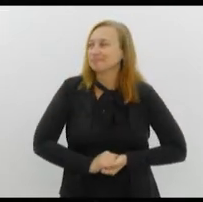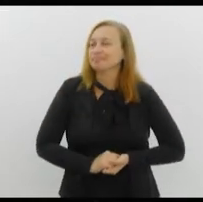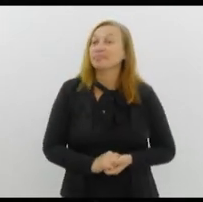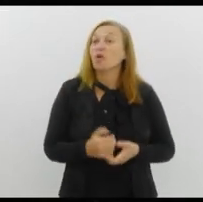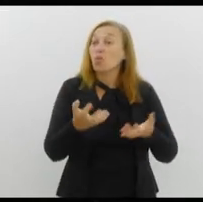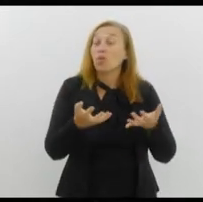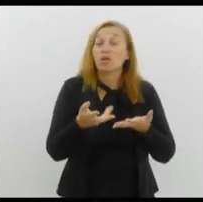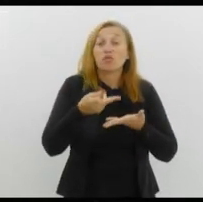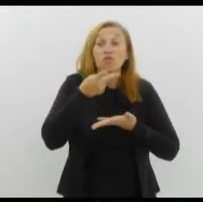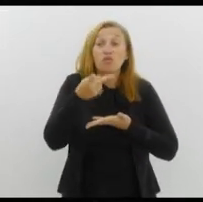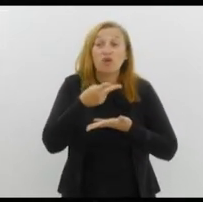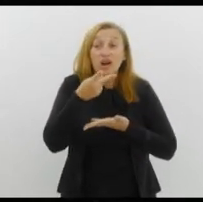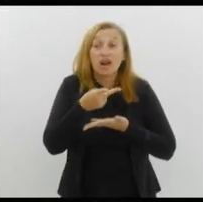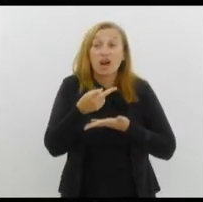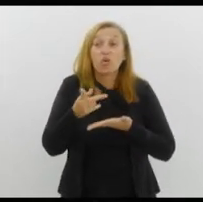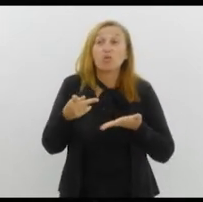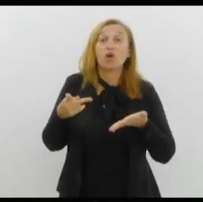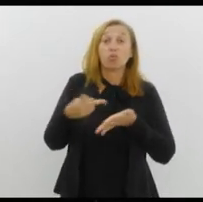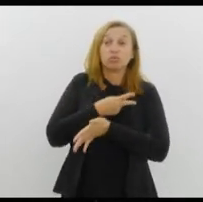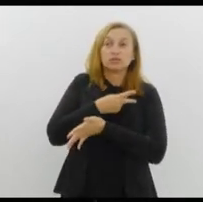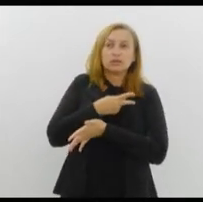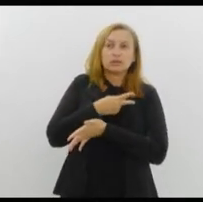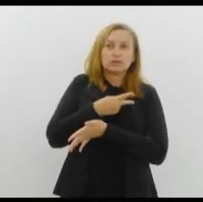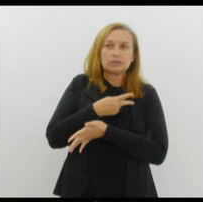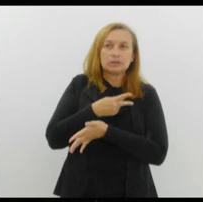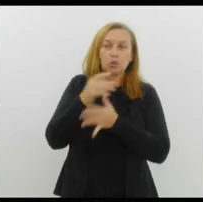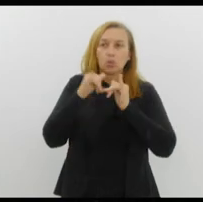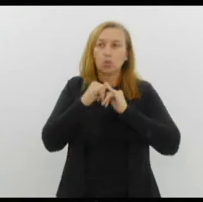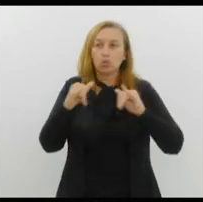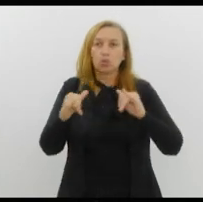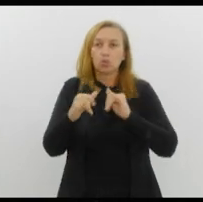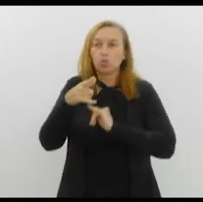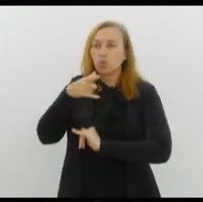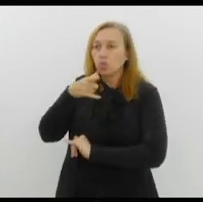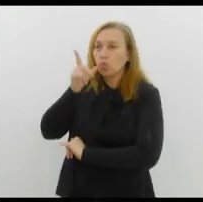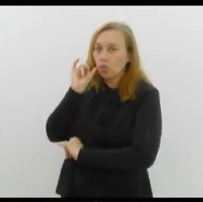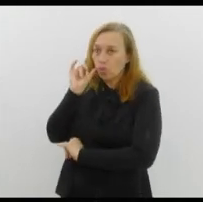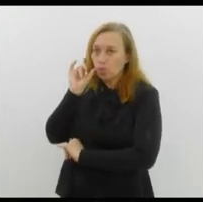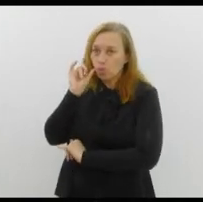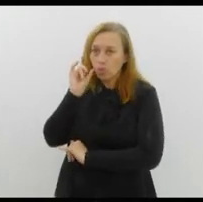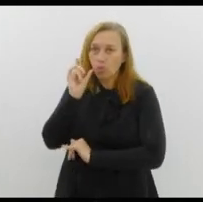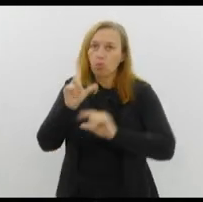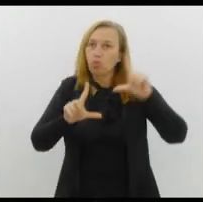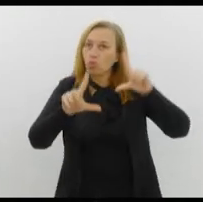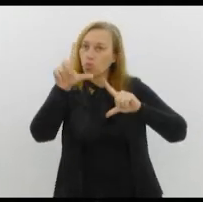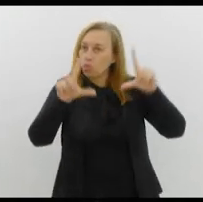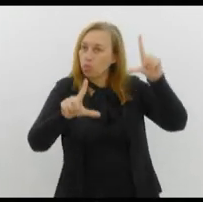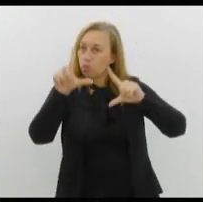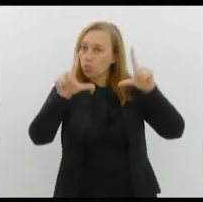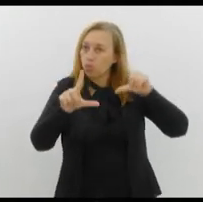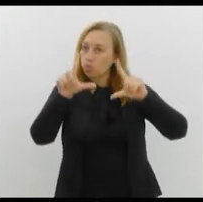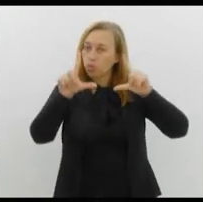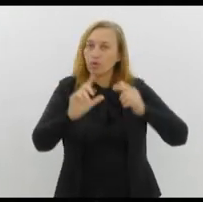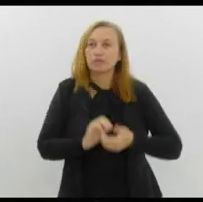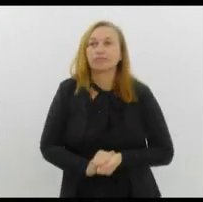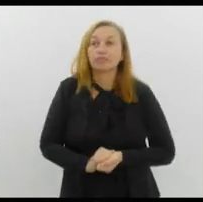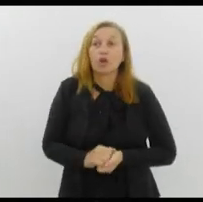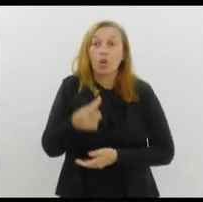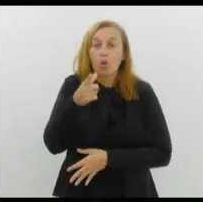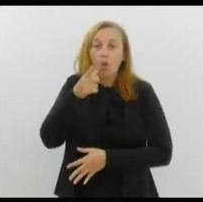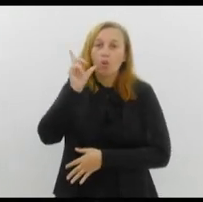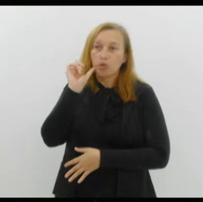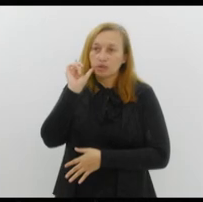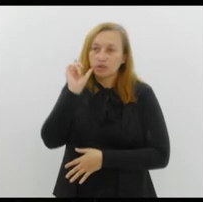quero falar sobre o que aconteceu, o anúncio que teve ontem na televisão, na mídia. Ontem,